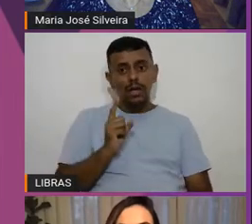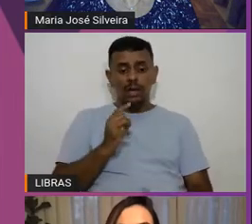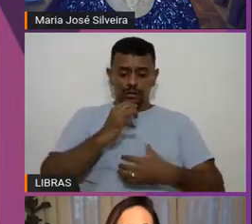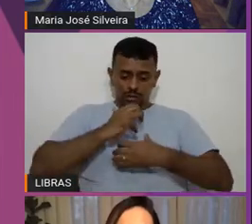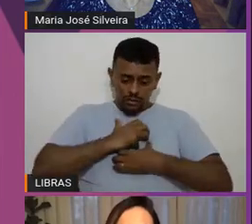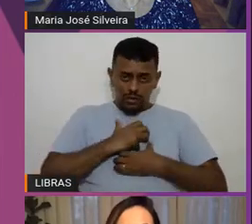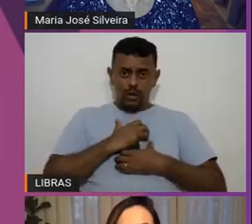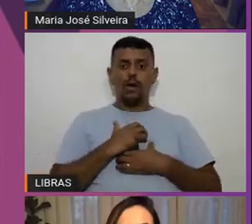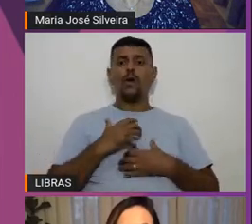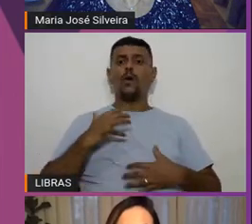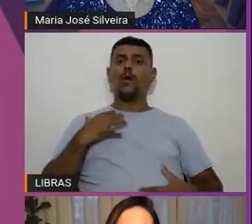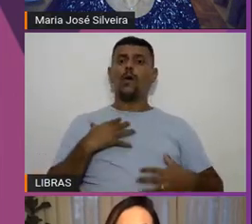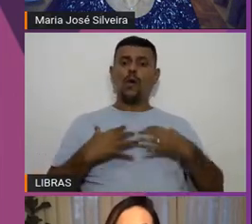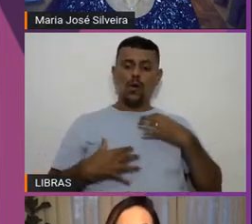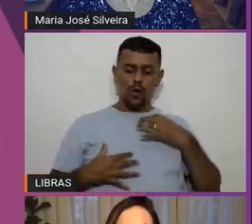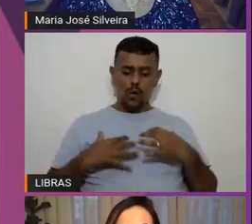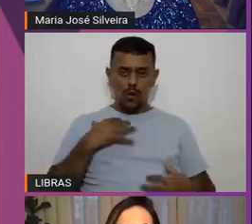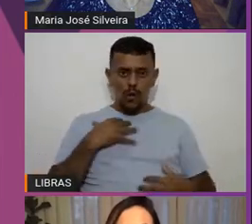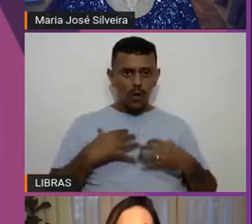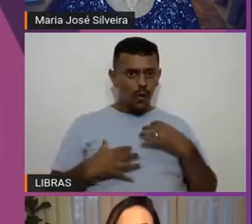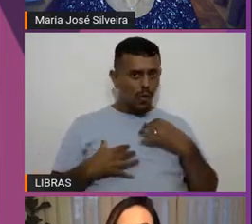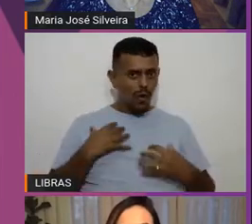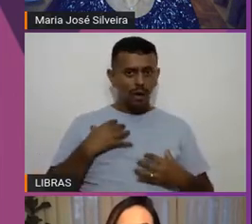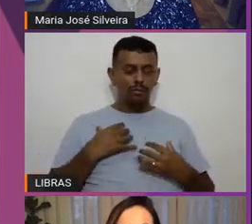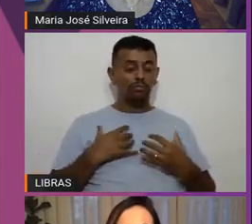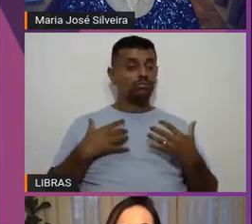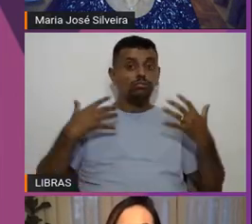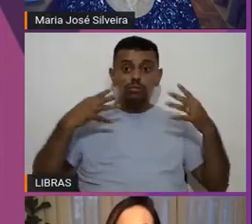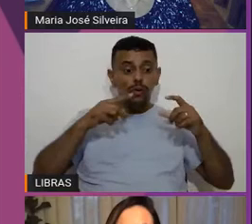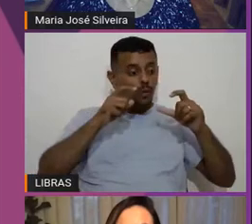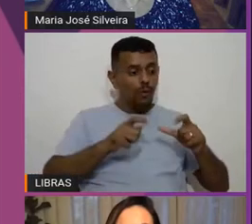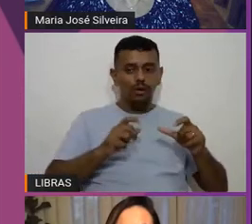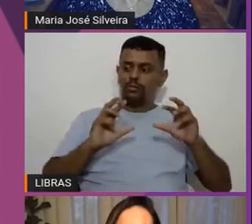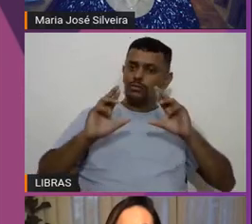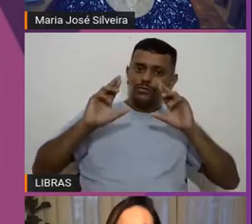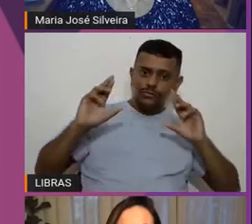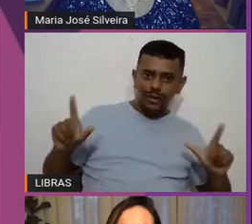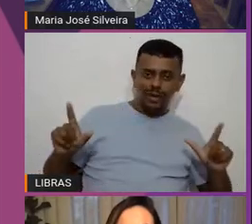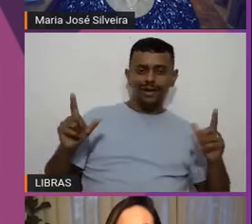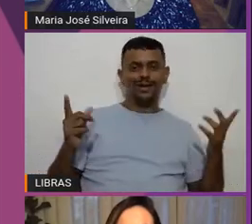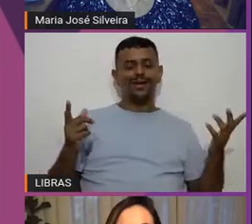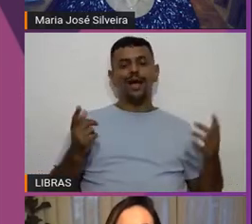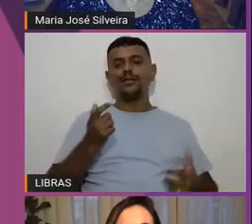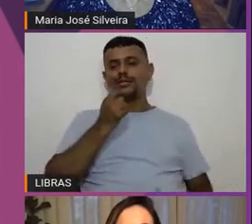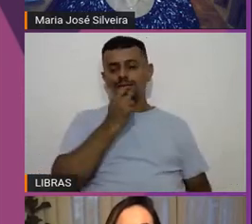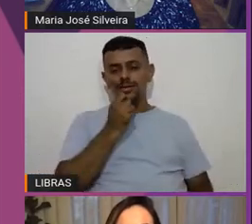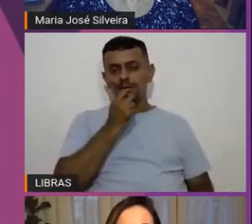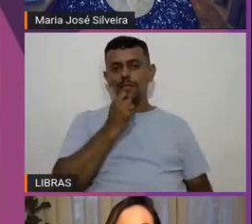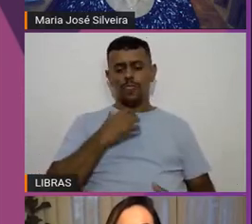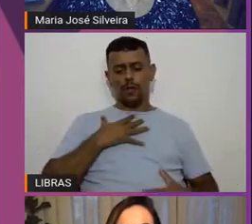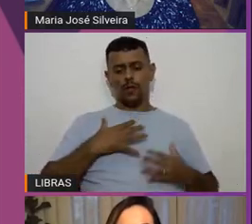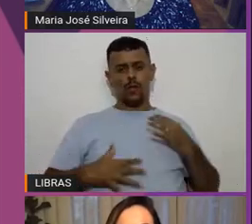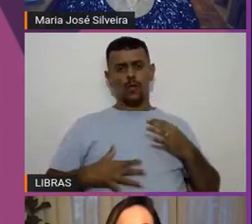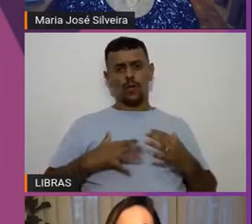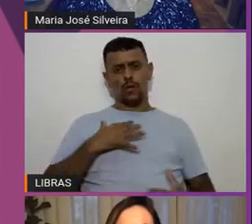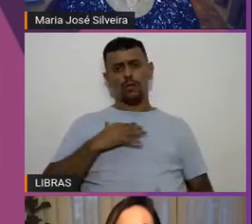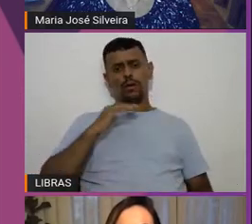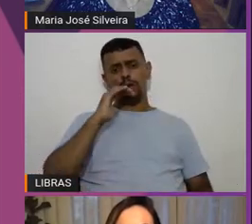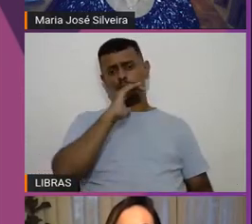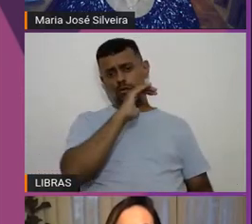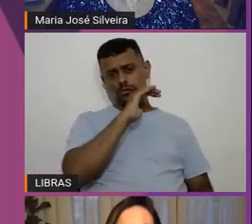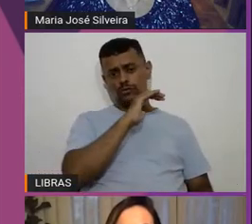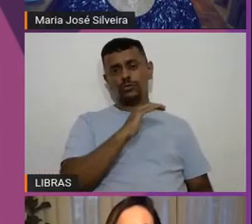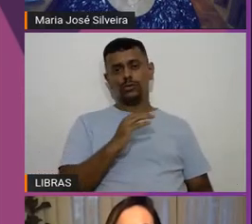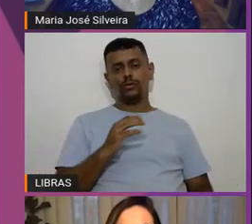angústia também está no lugar de estar no idioma completamente diferente é com o meu corpo Oi gente também perto de um lugar de dor né